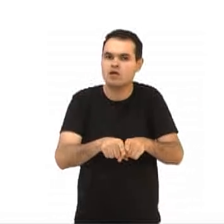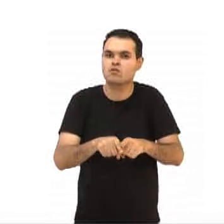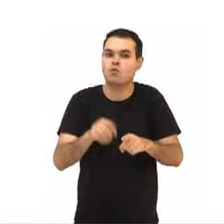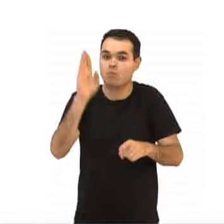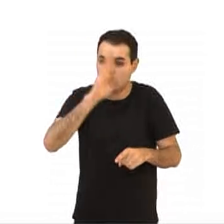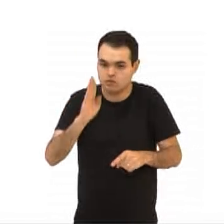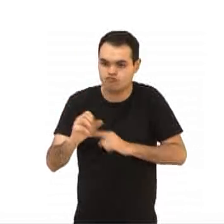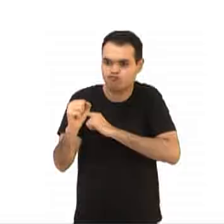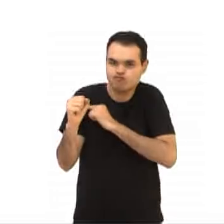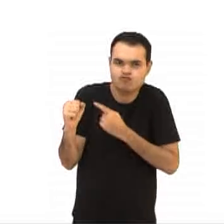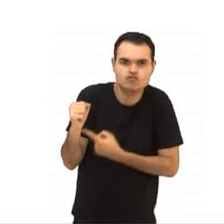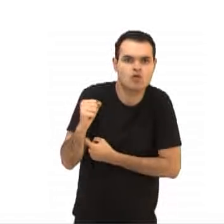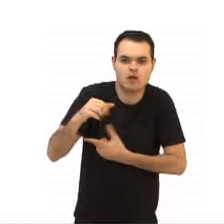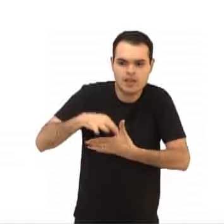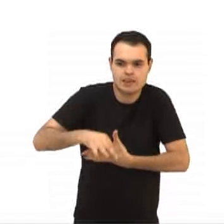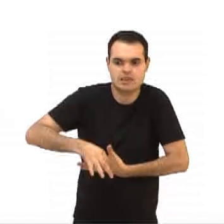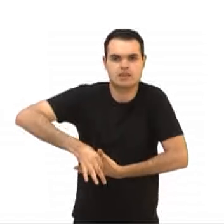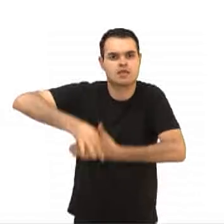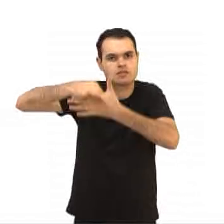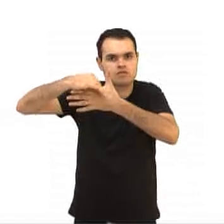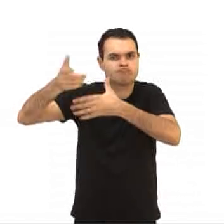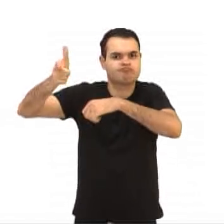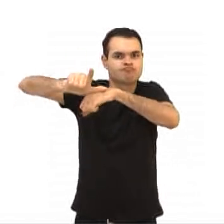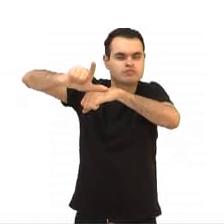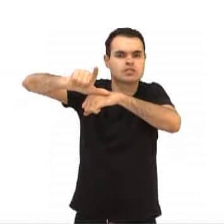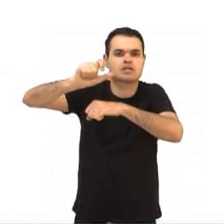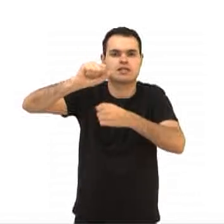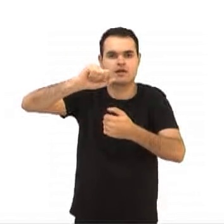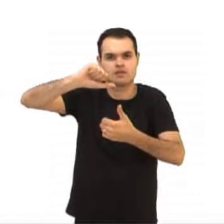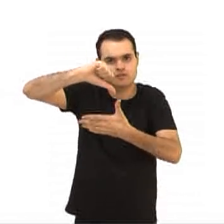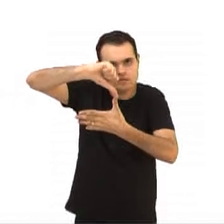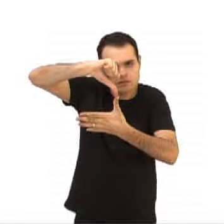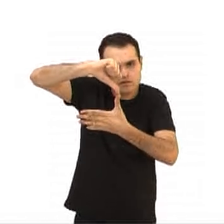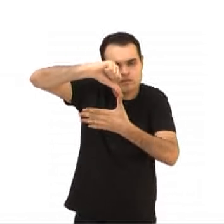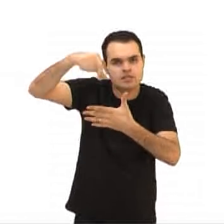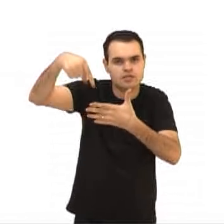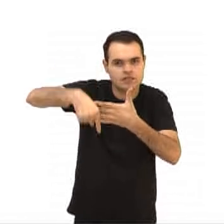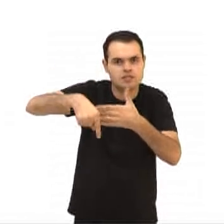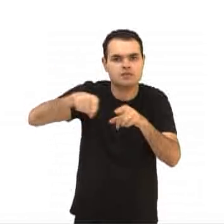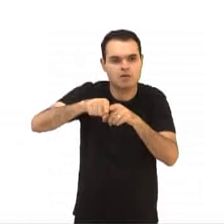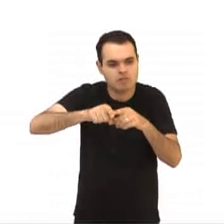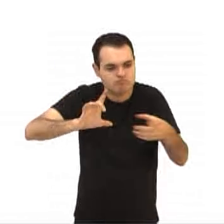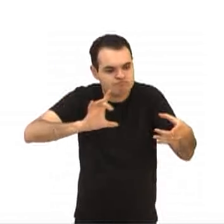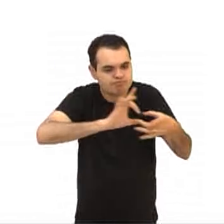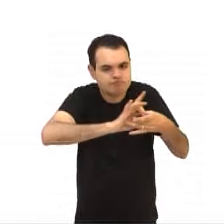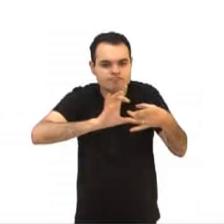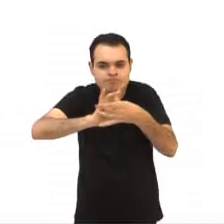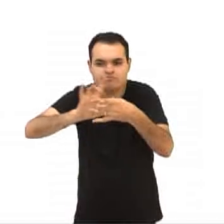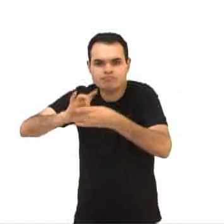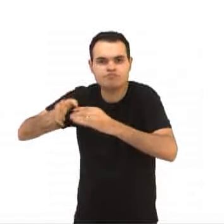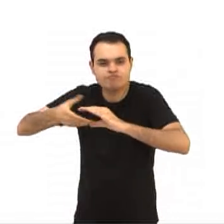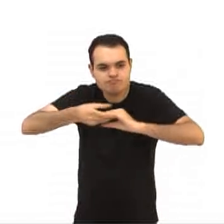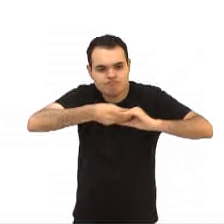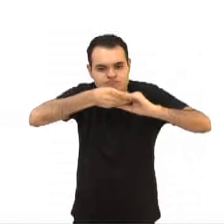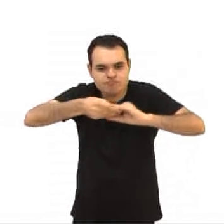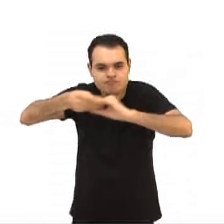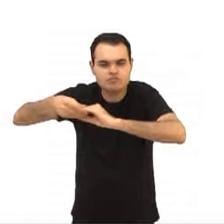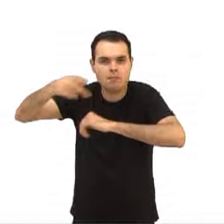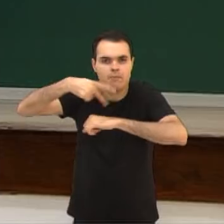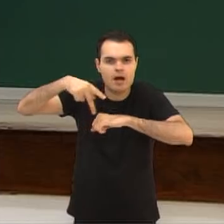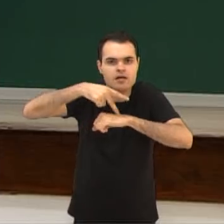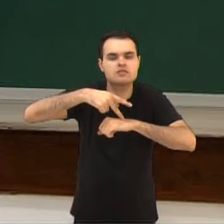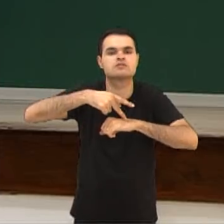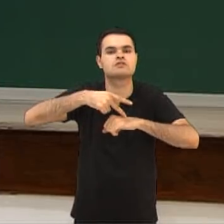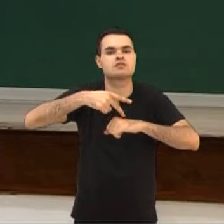na América do Sul. Ainda, estreitou relações comerciais com países emergentes. China, Índia,